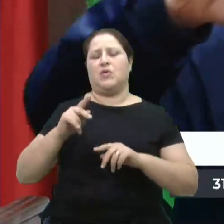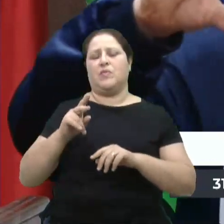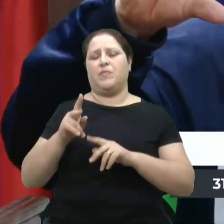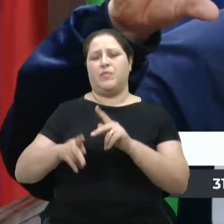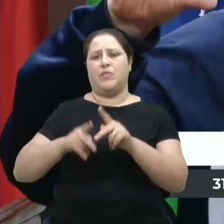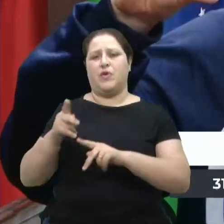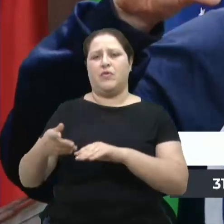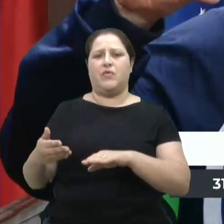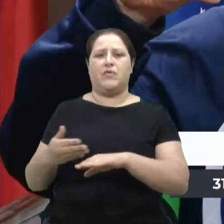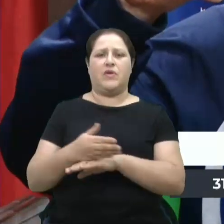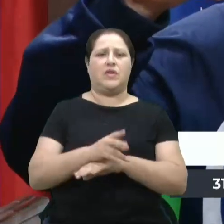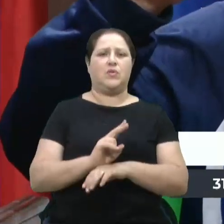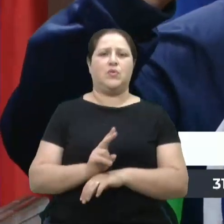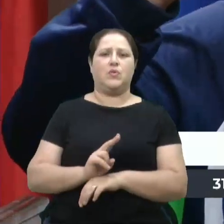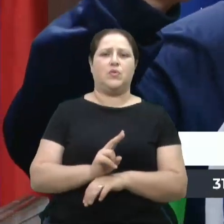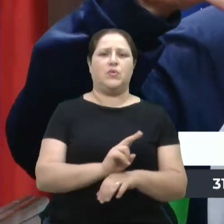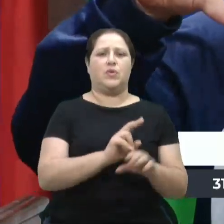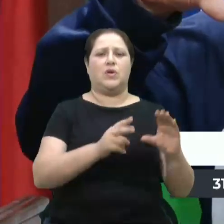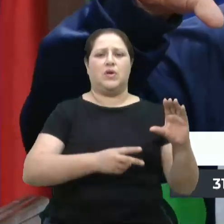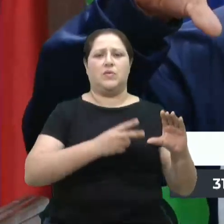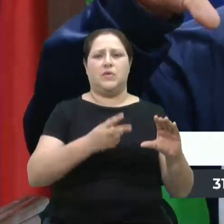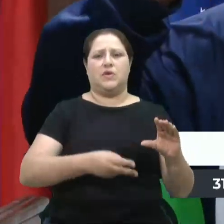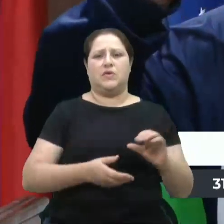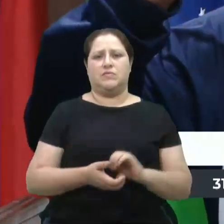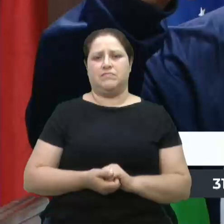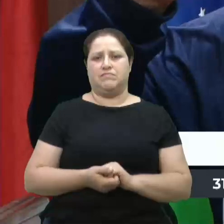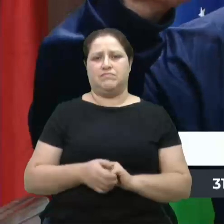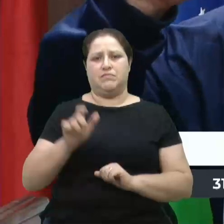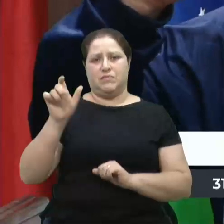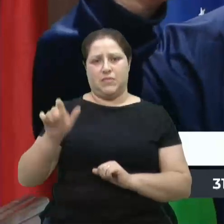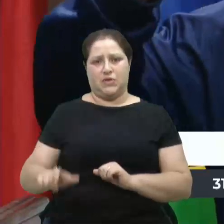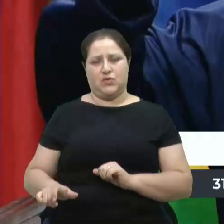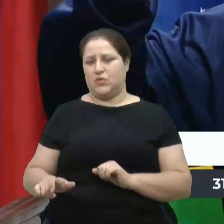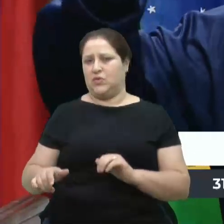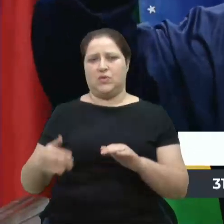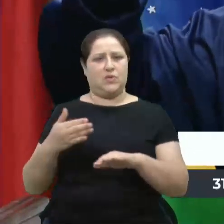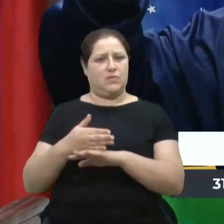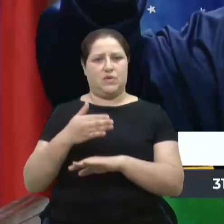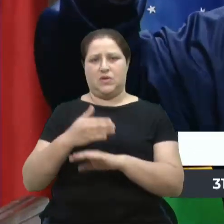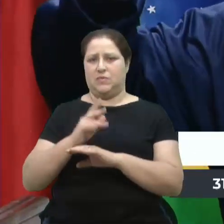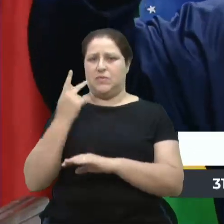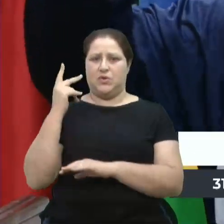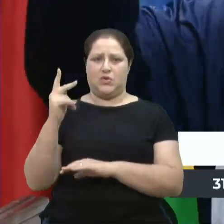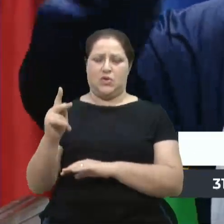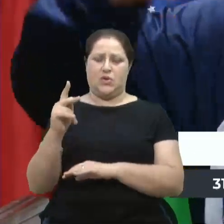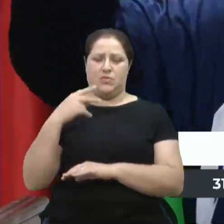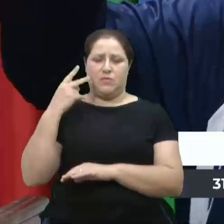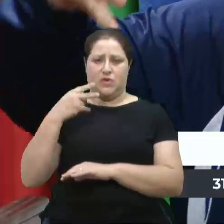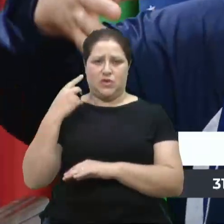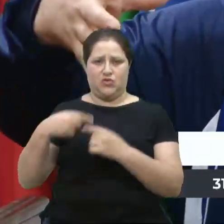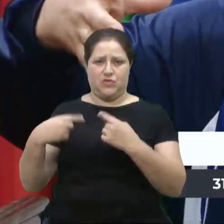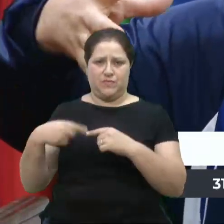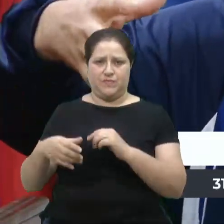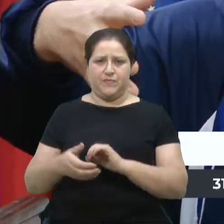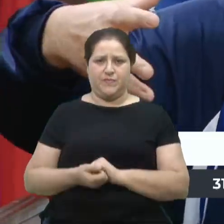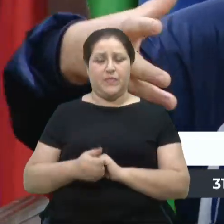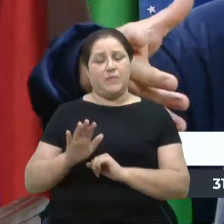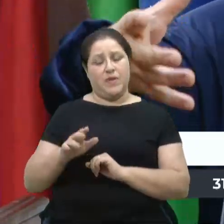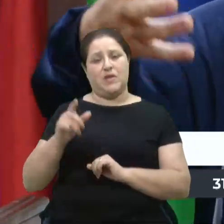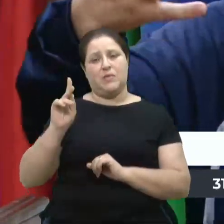a Câmara de Vereadores. E essa pessoa já não faz mais parte da história da política, né? Mas foi criada uma